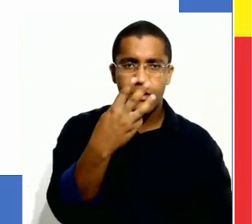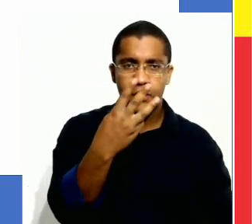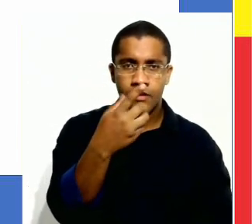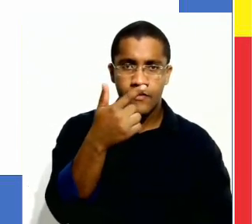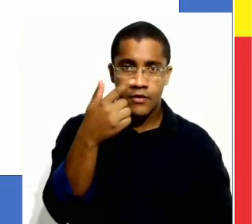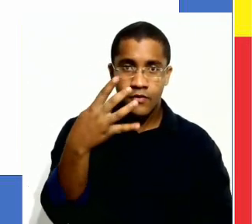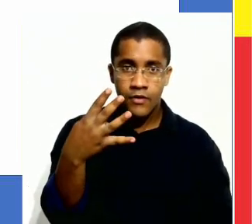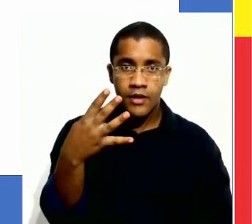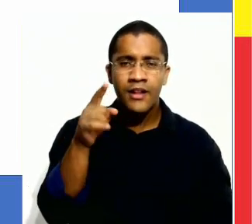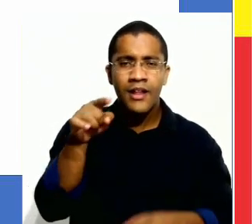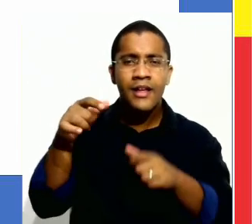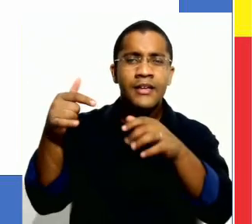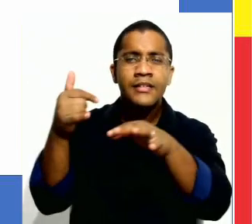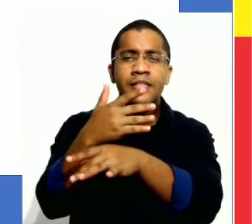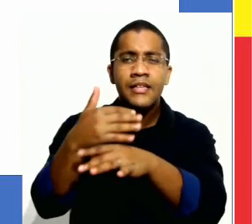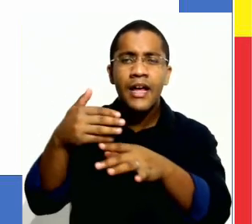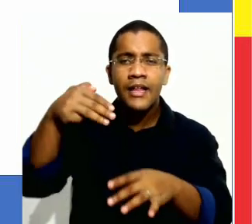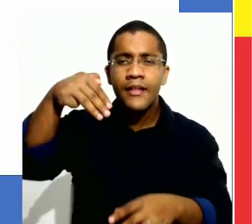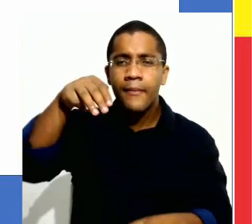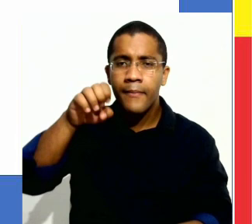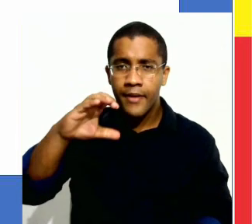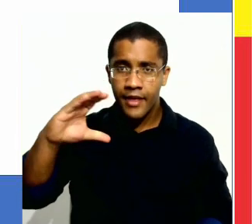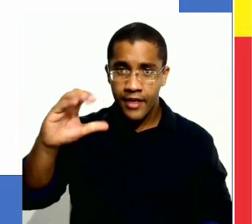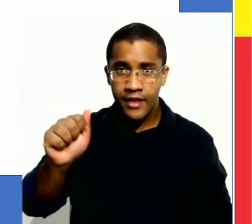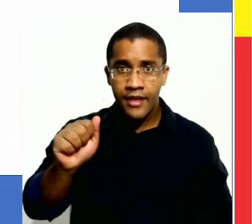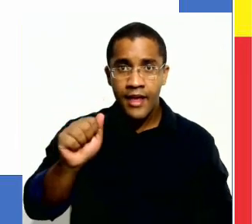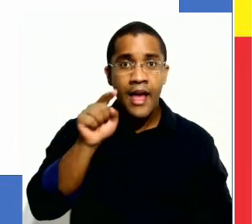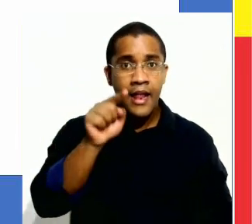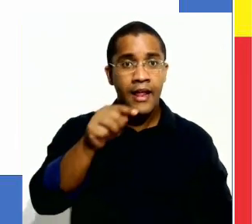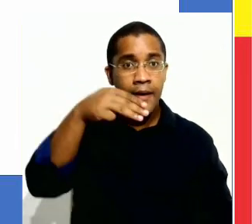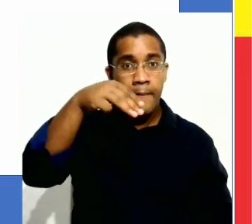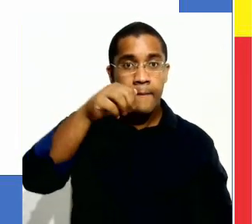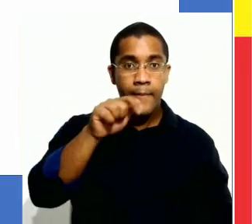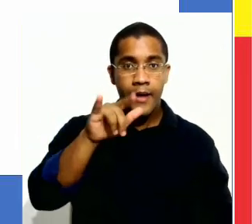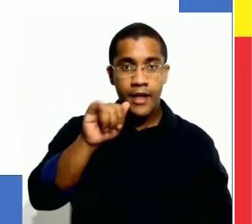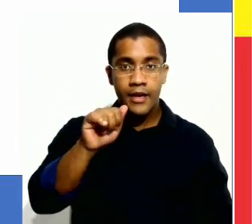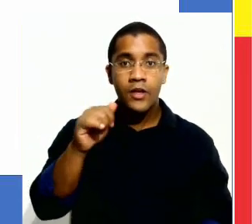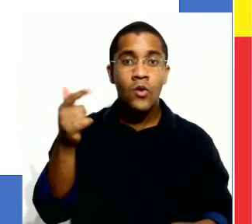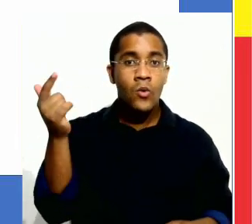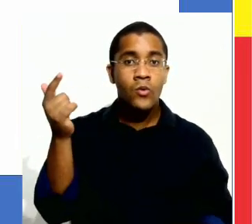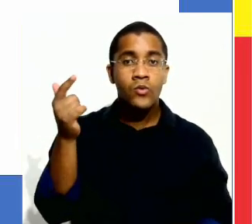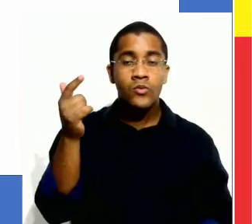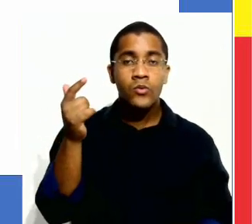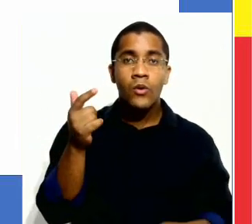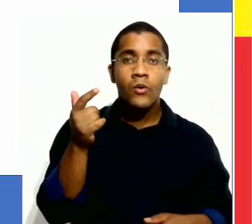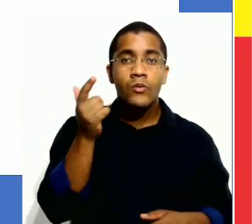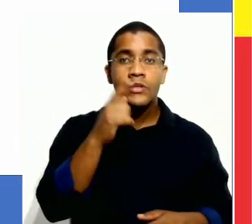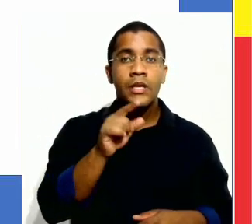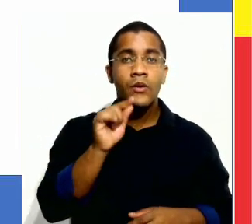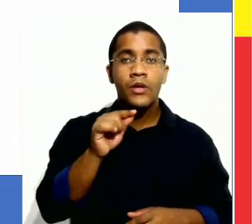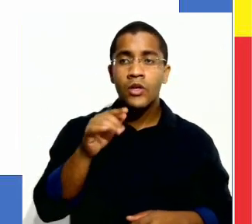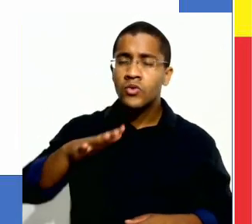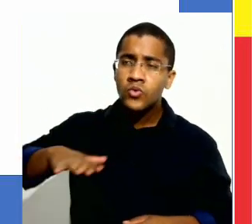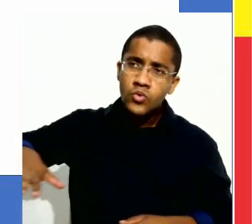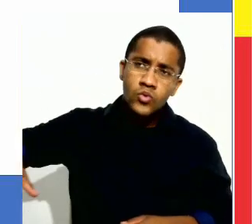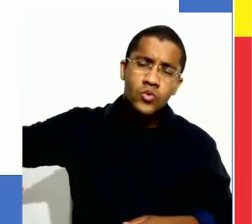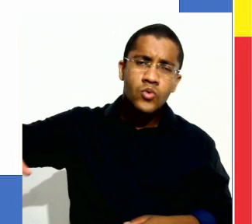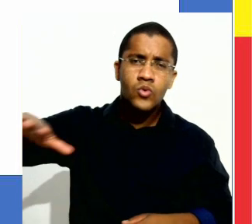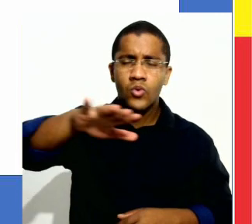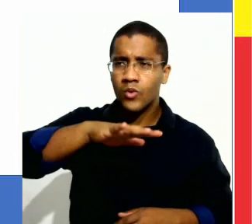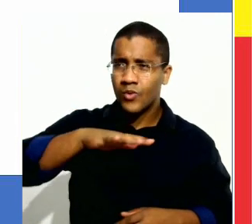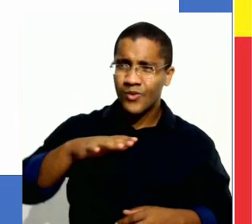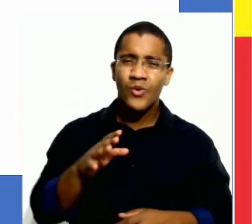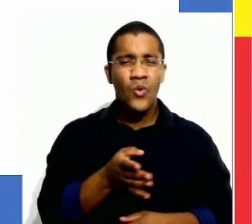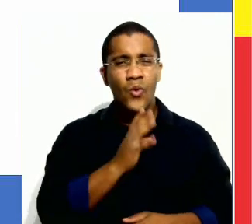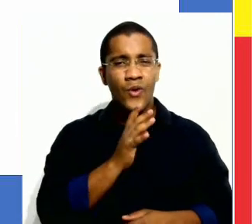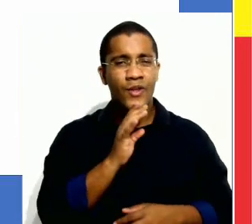Meca, tornou o Mali o conhecido em regiões distantes. Dizem que Musa